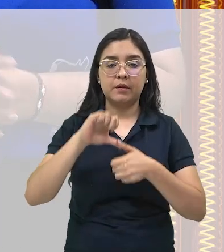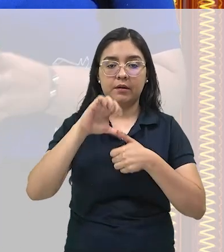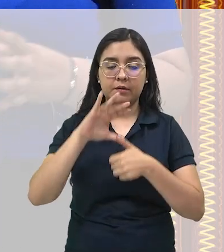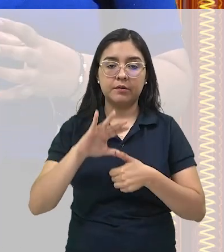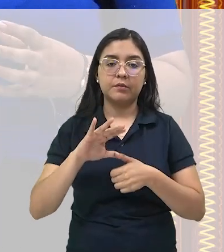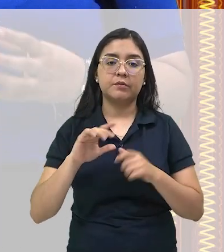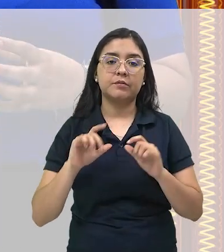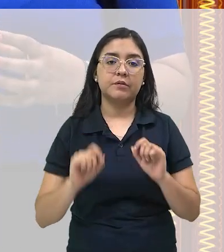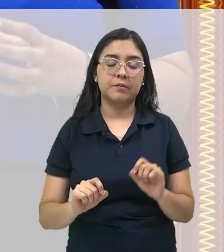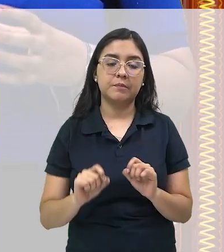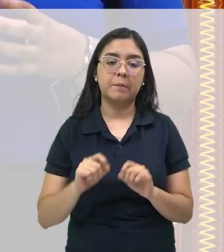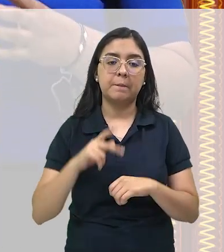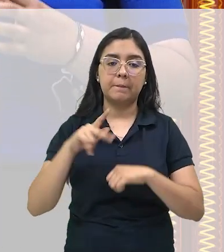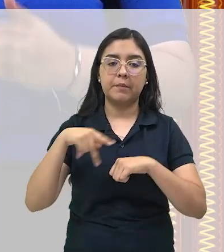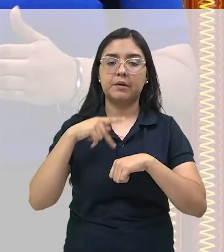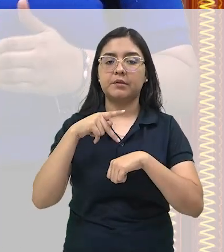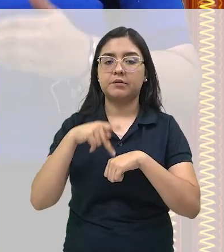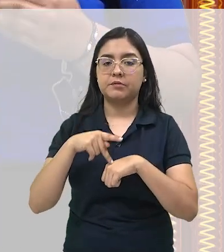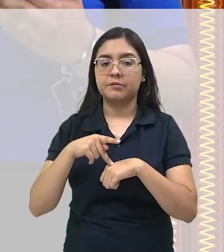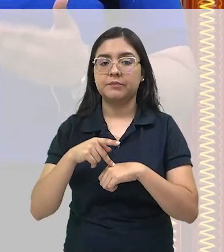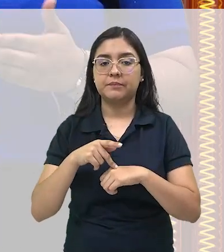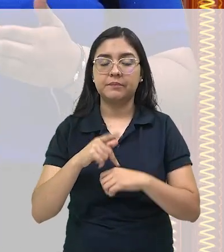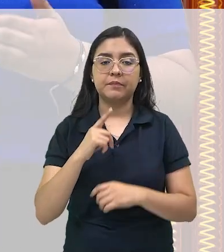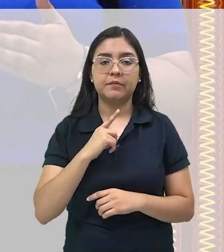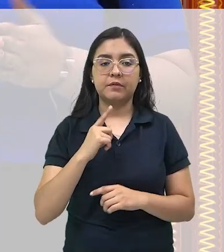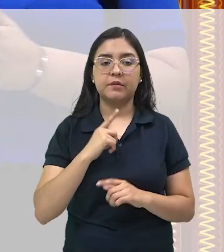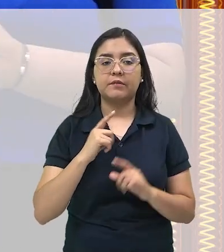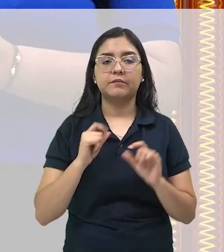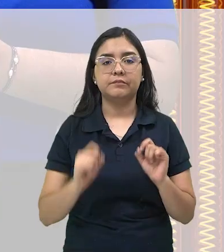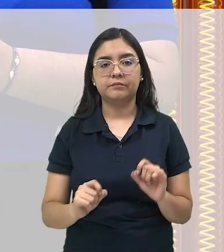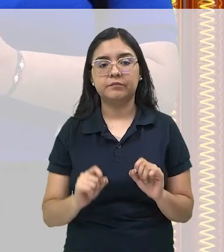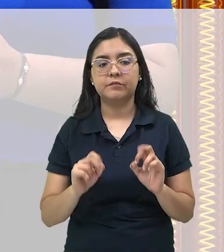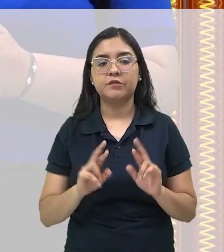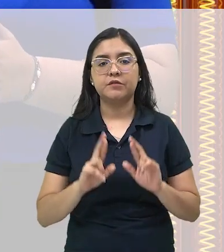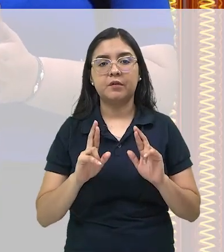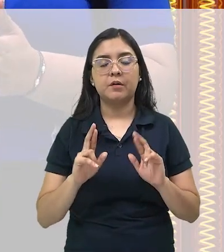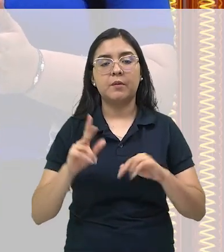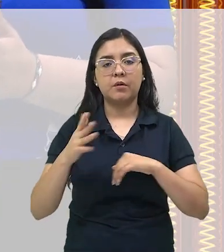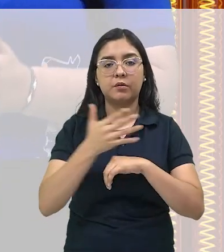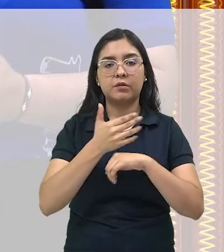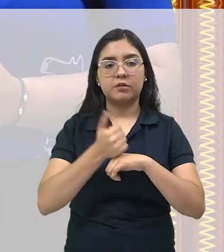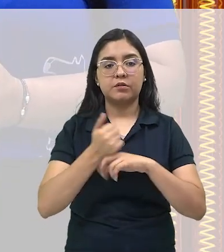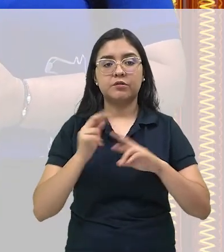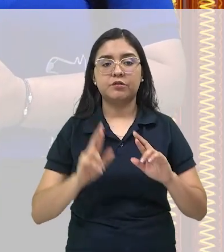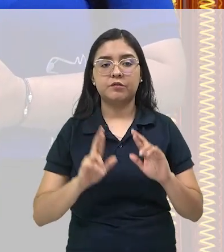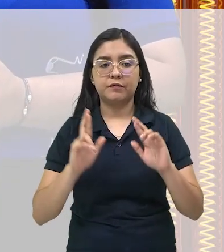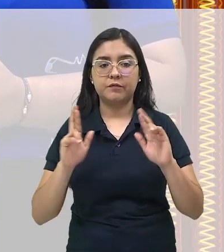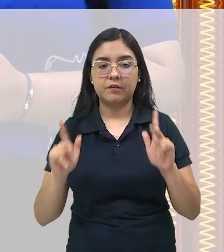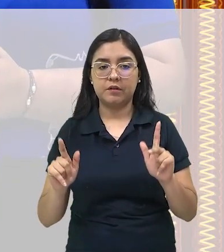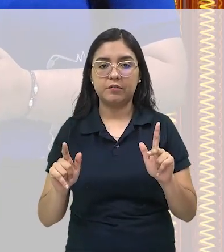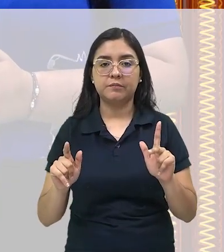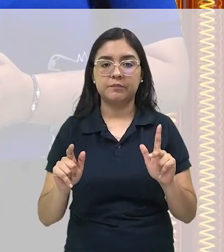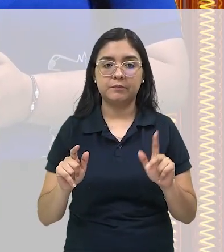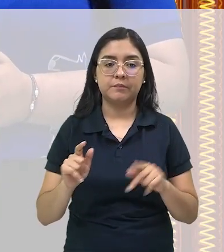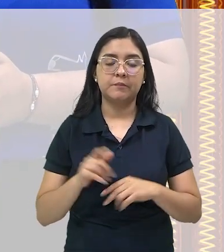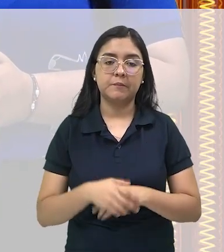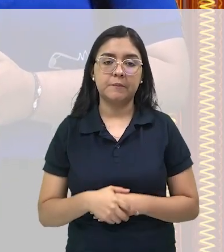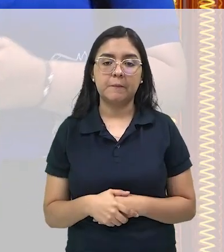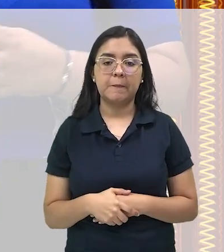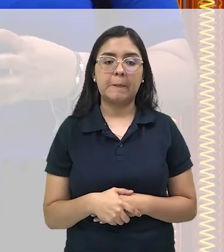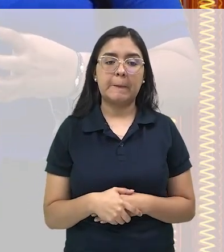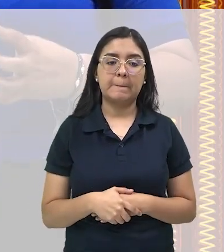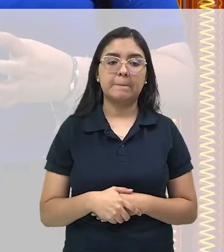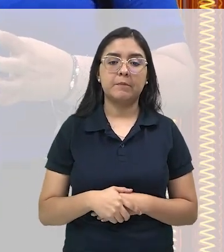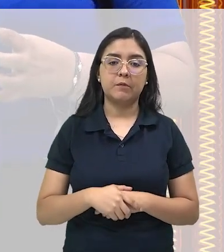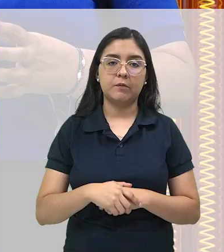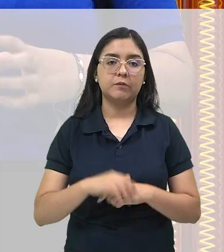são países que sofreram uma grande diferença de colonização ao restante do continente americano.